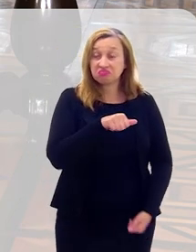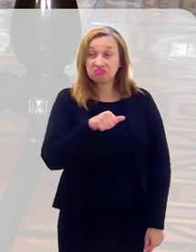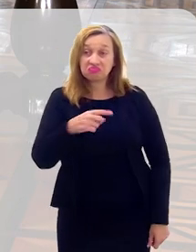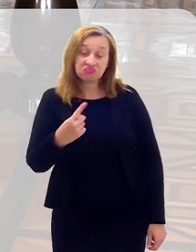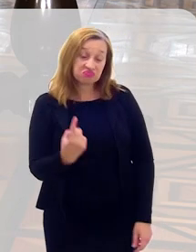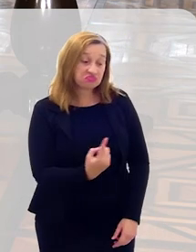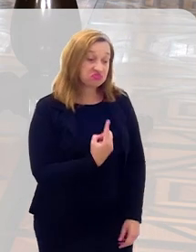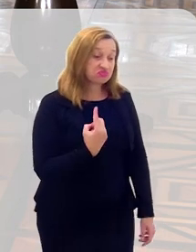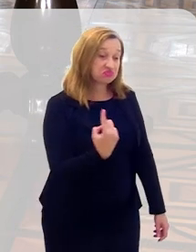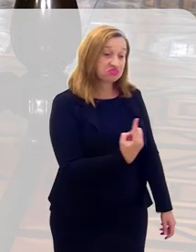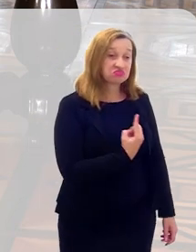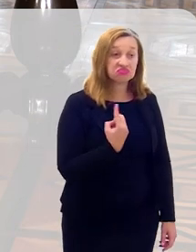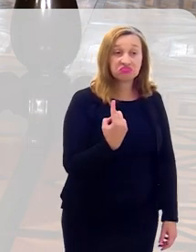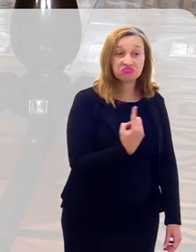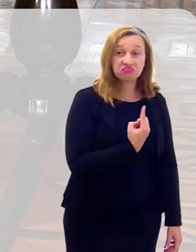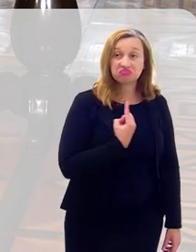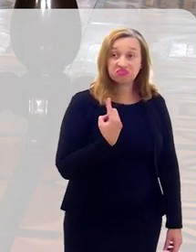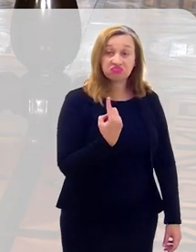vagando na